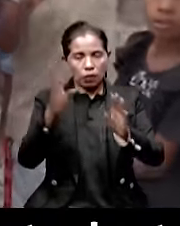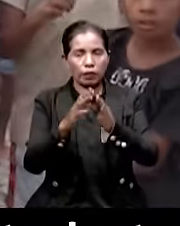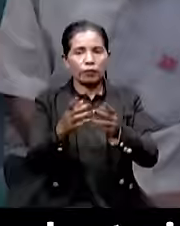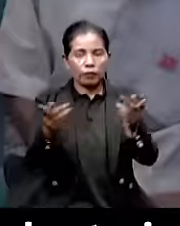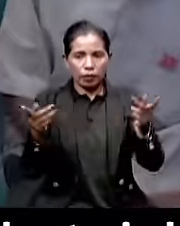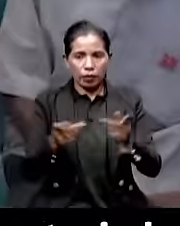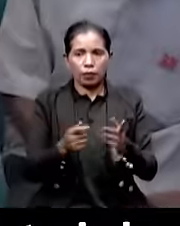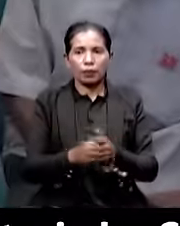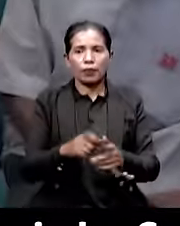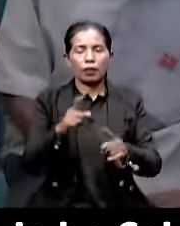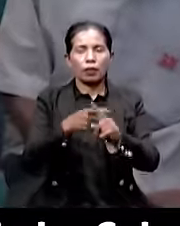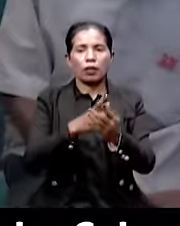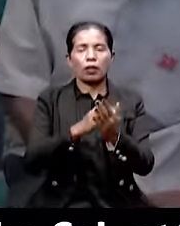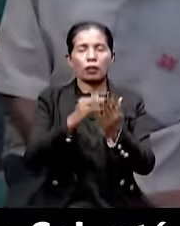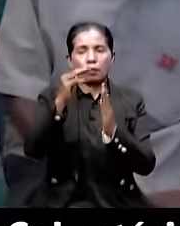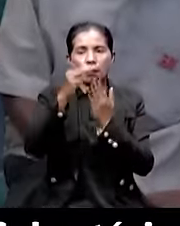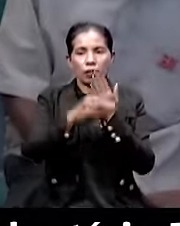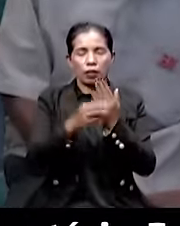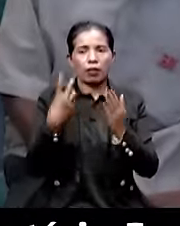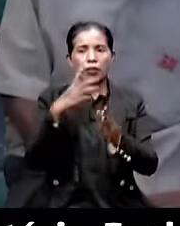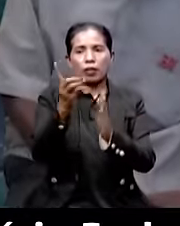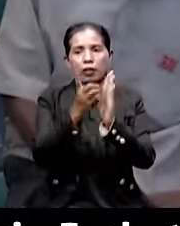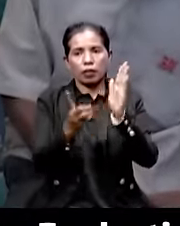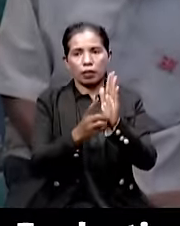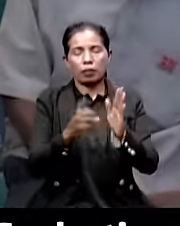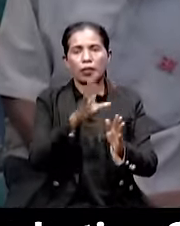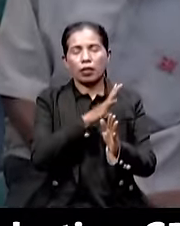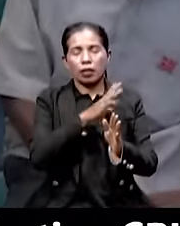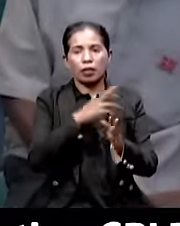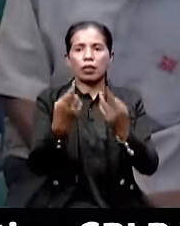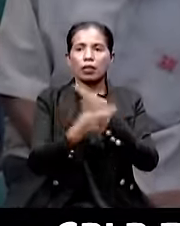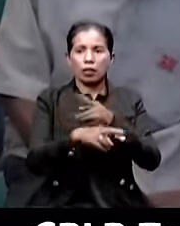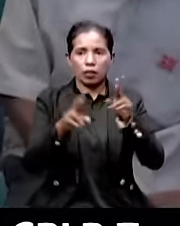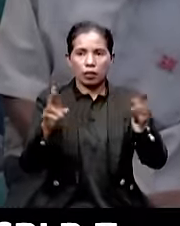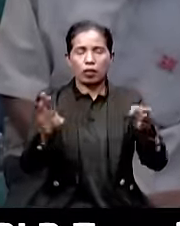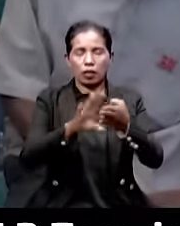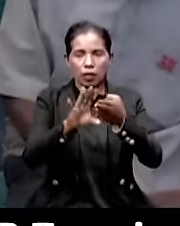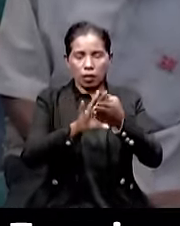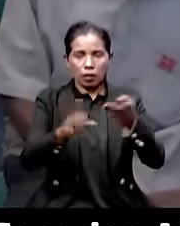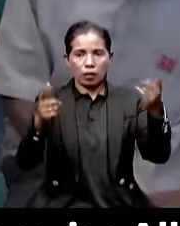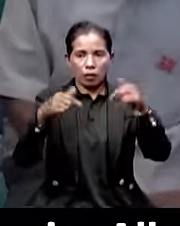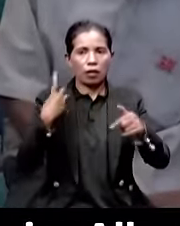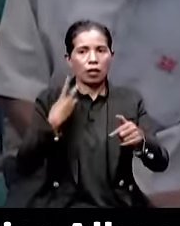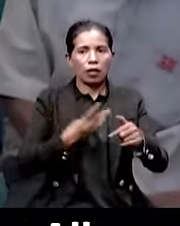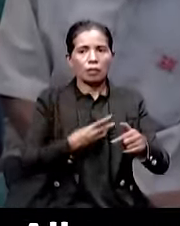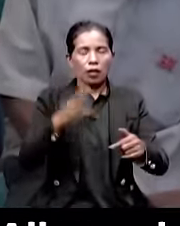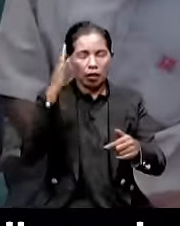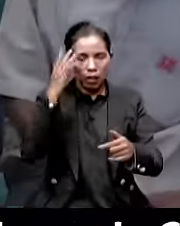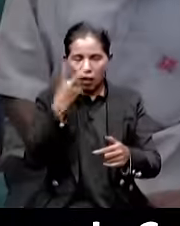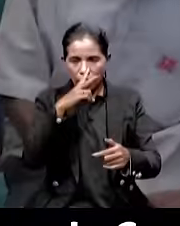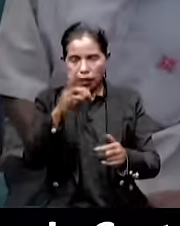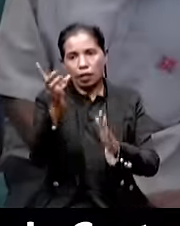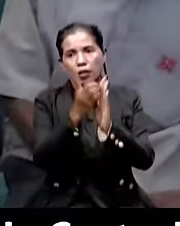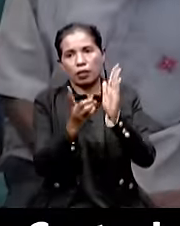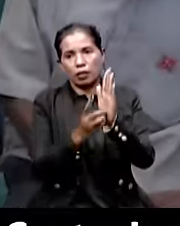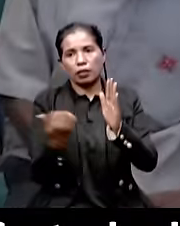ne mai foti ten dados komplet ten ami hein ne resultado kata. No te pike saunde ho karta eda betul mai para ami atene pilapali dados